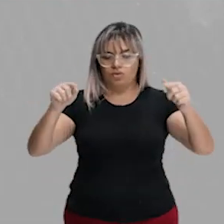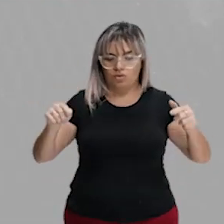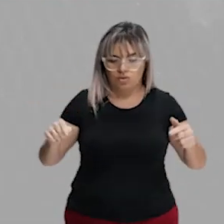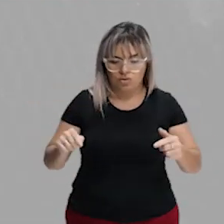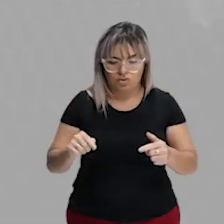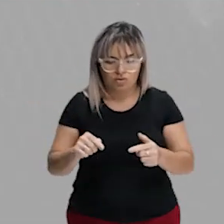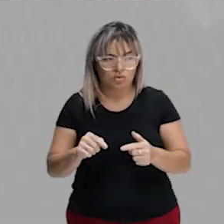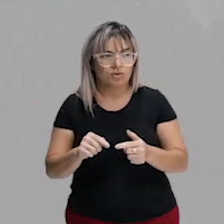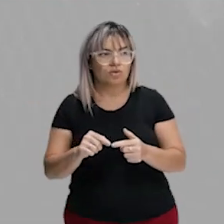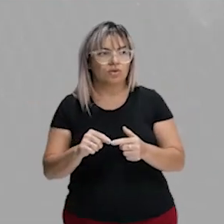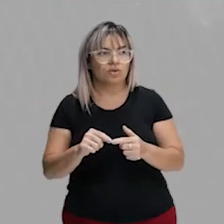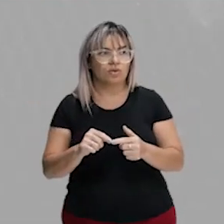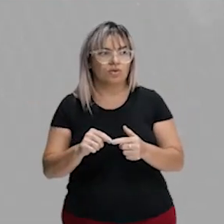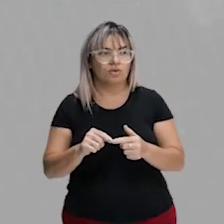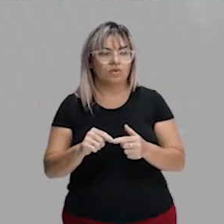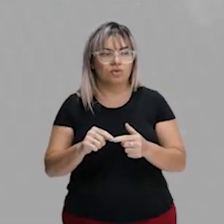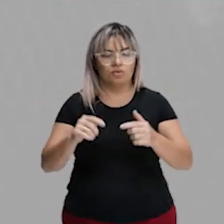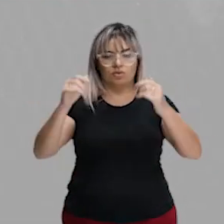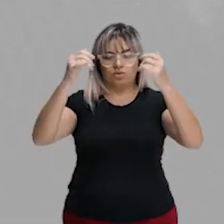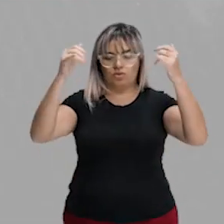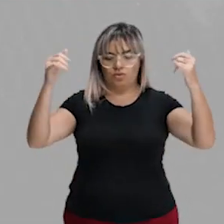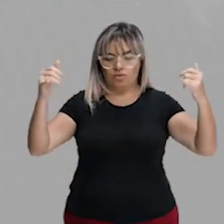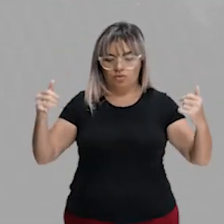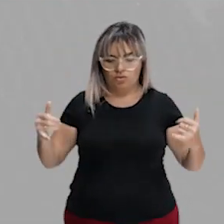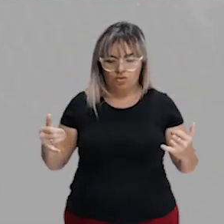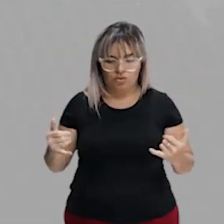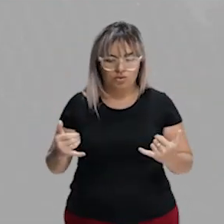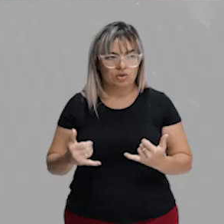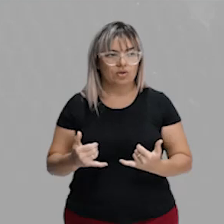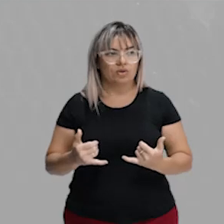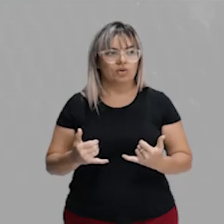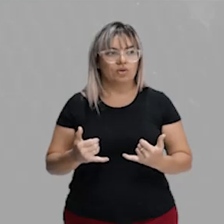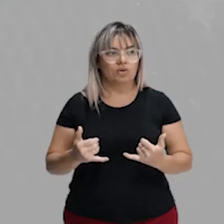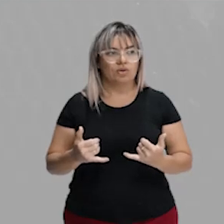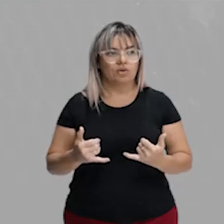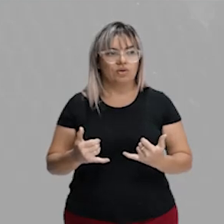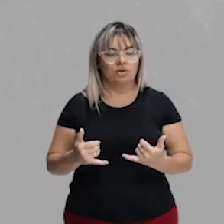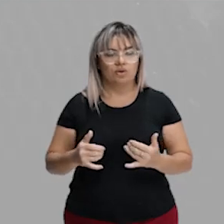um gerador. Então, aqui embaixo é o gerador.